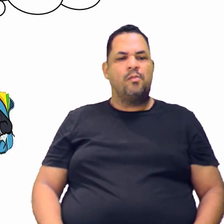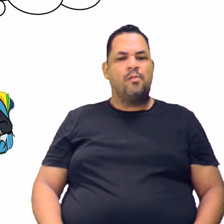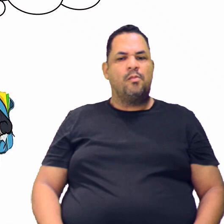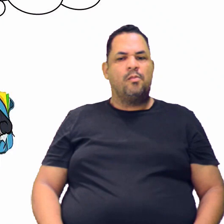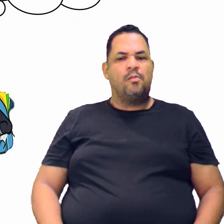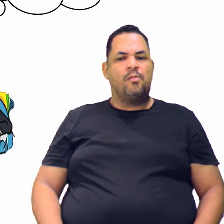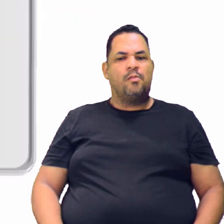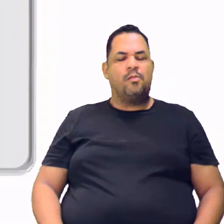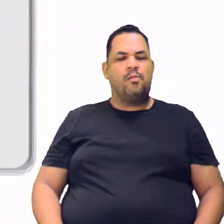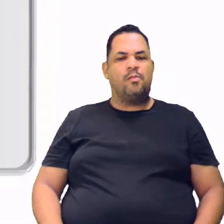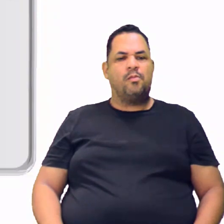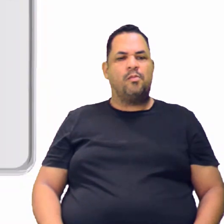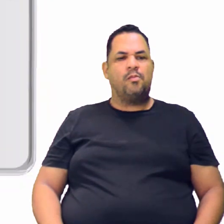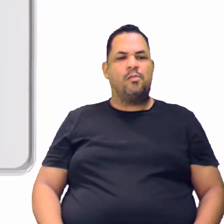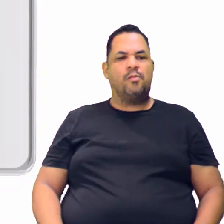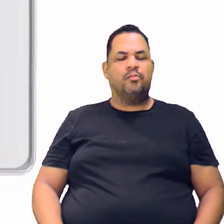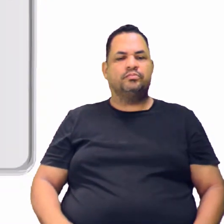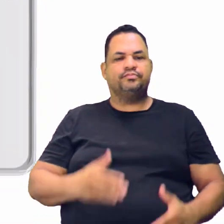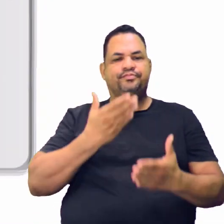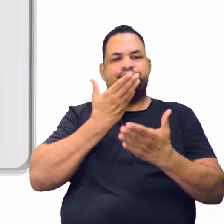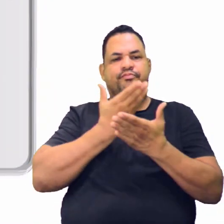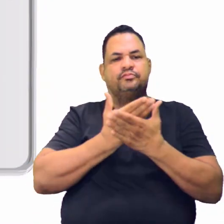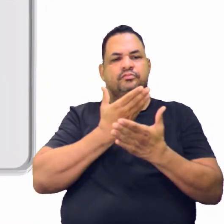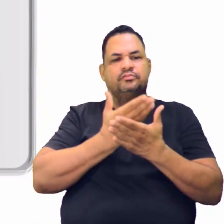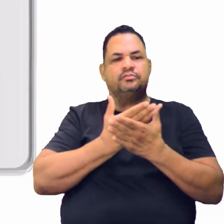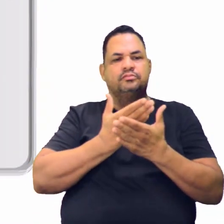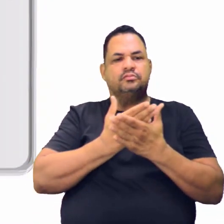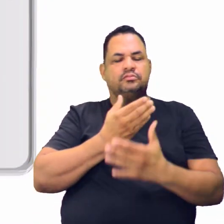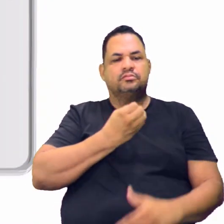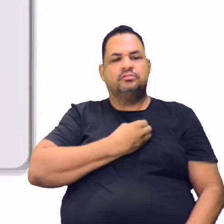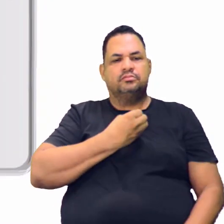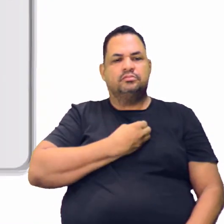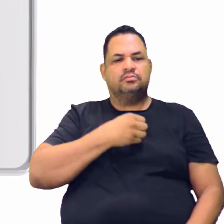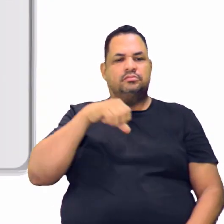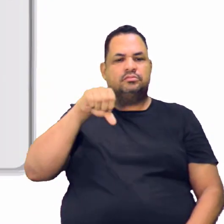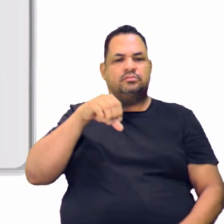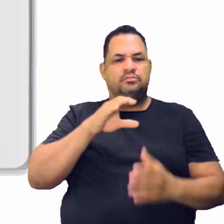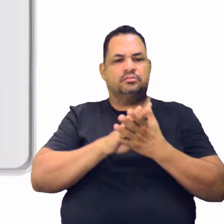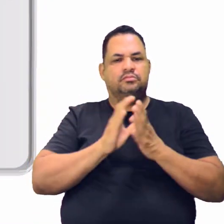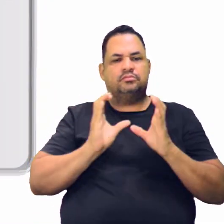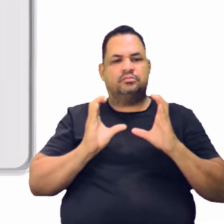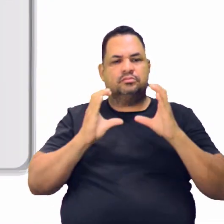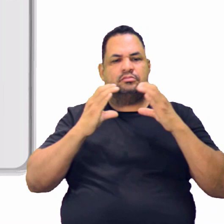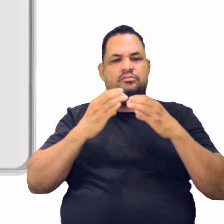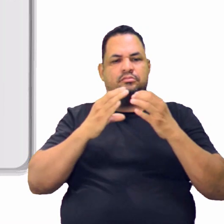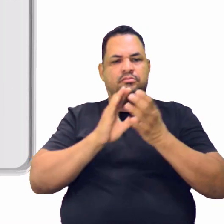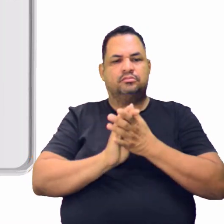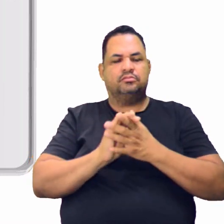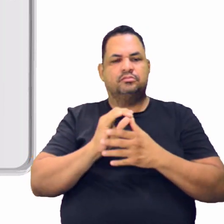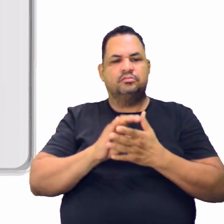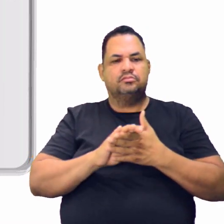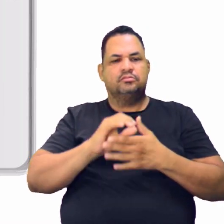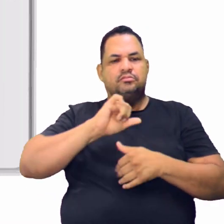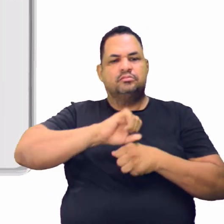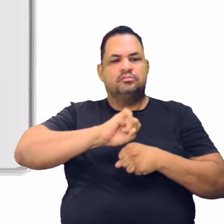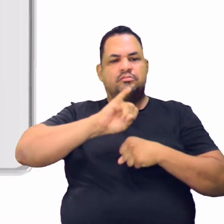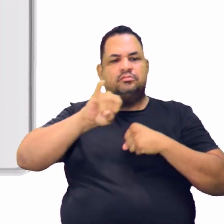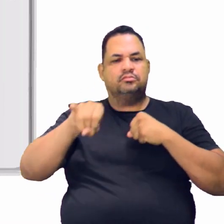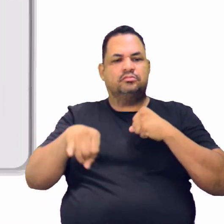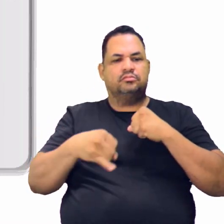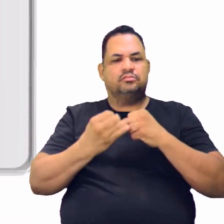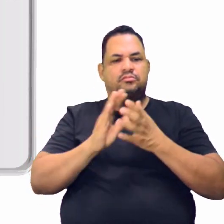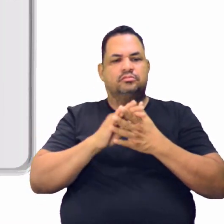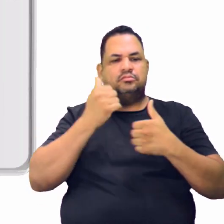lá! Dando sequência agora falando sobre as classes gramaticais. Adjetivo qualifica o